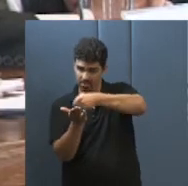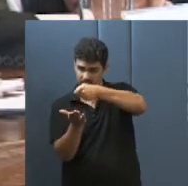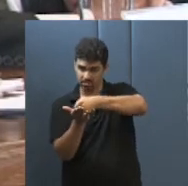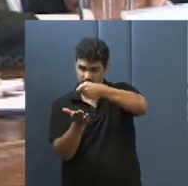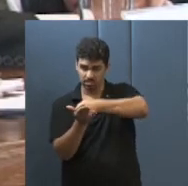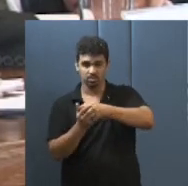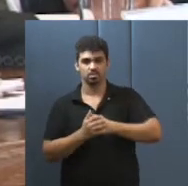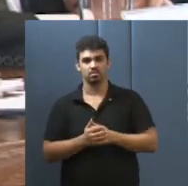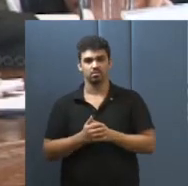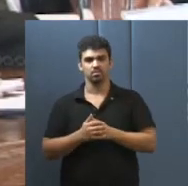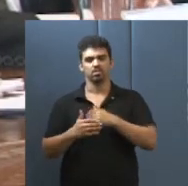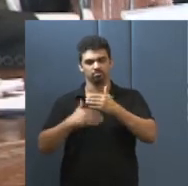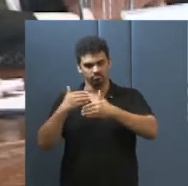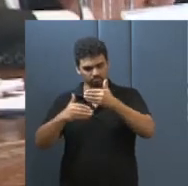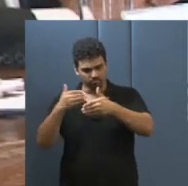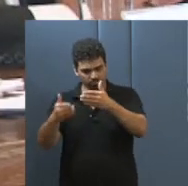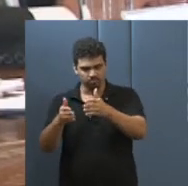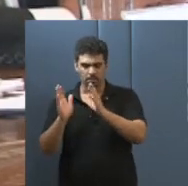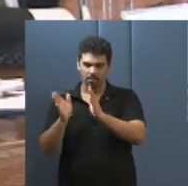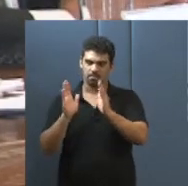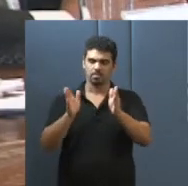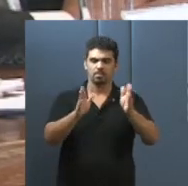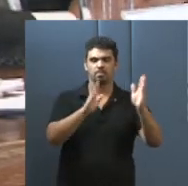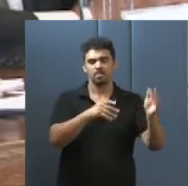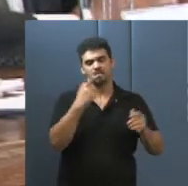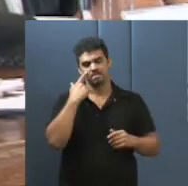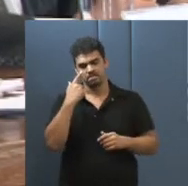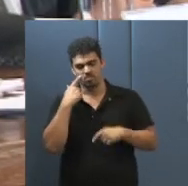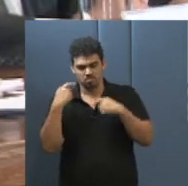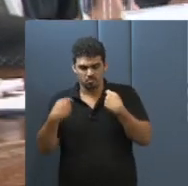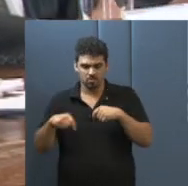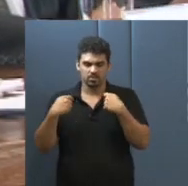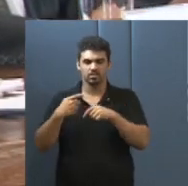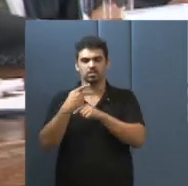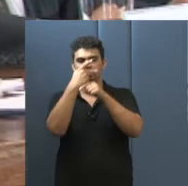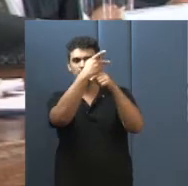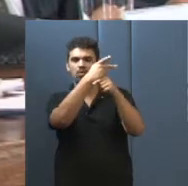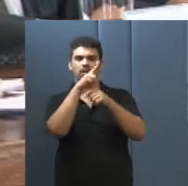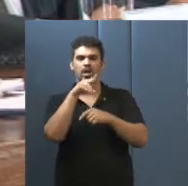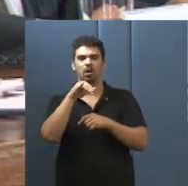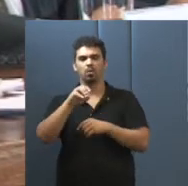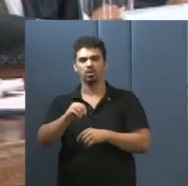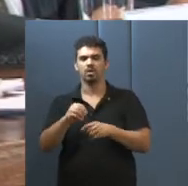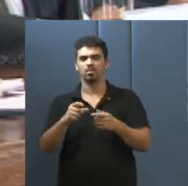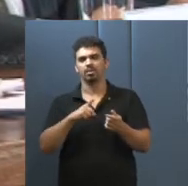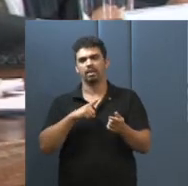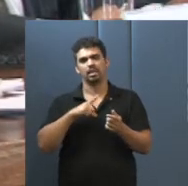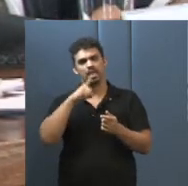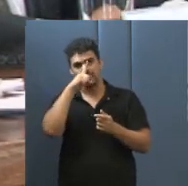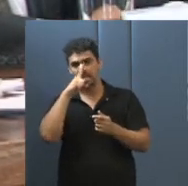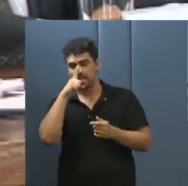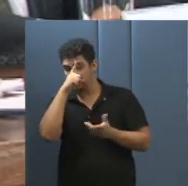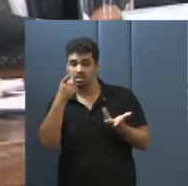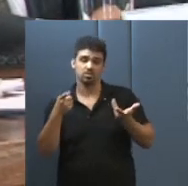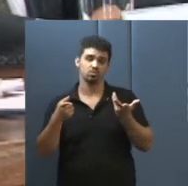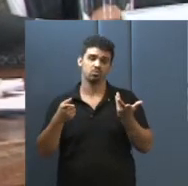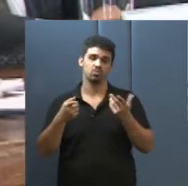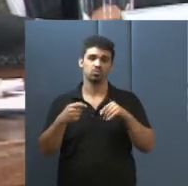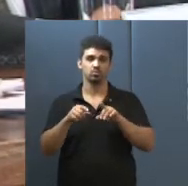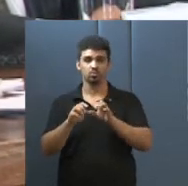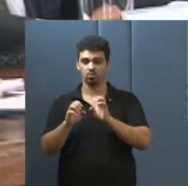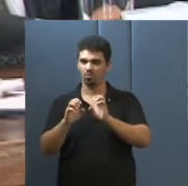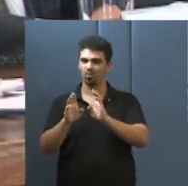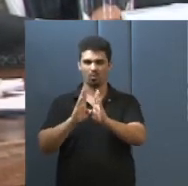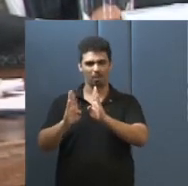processo, identificou a necessidade de se cobrir na União contra um potencial risco na sua operação de comércio